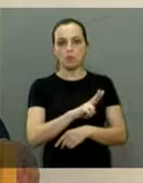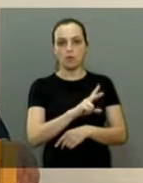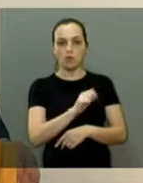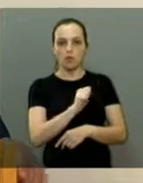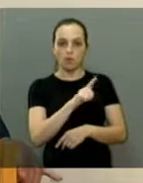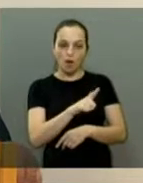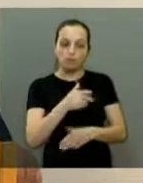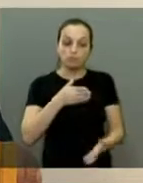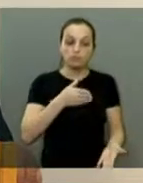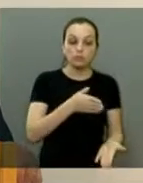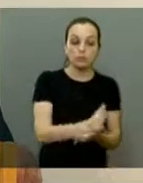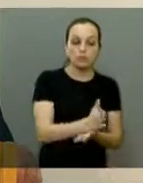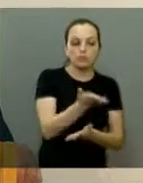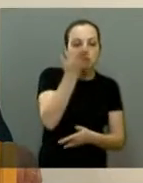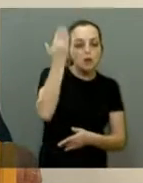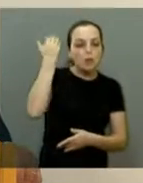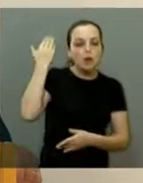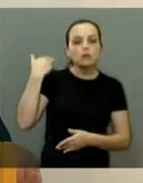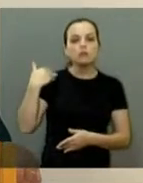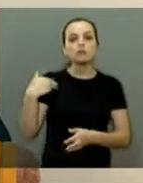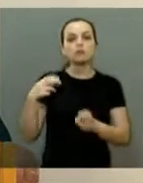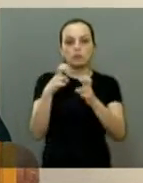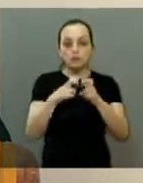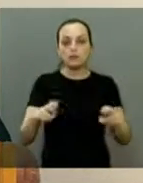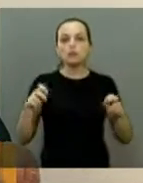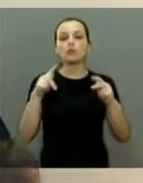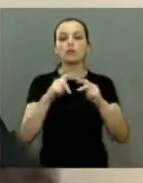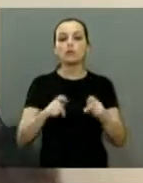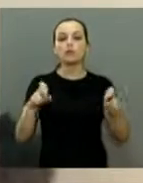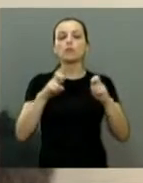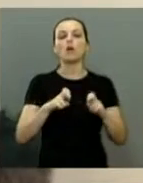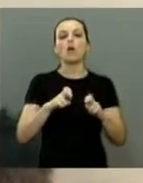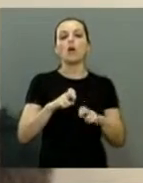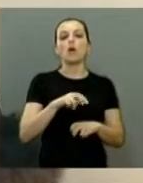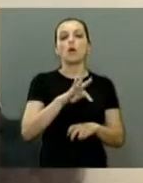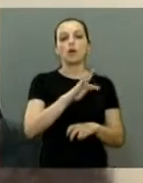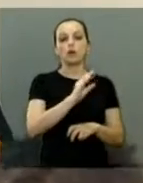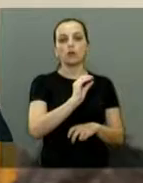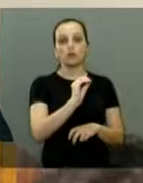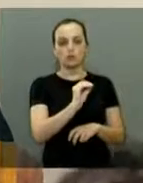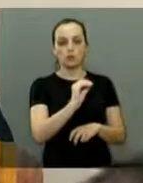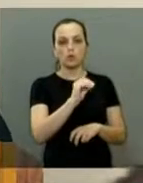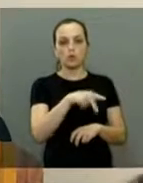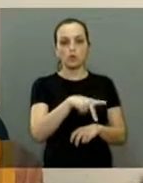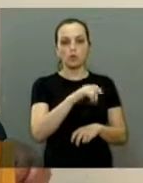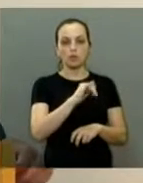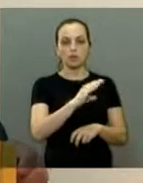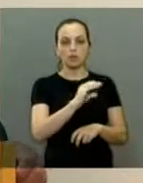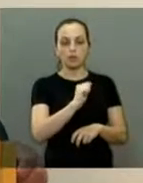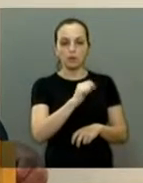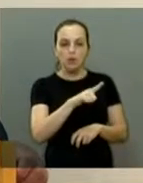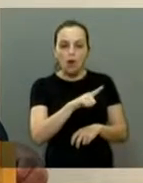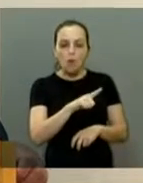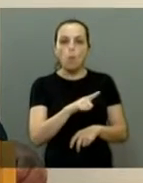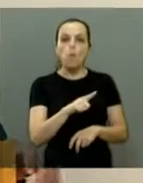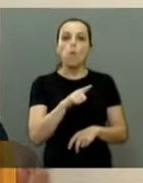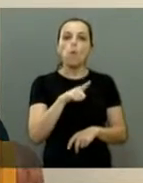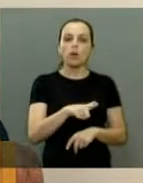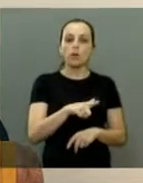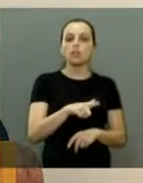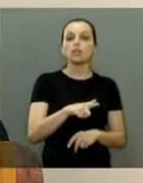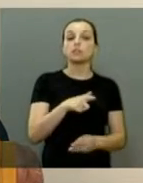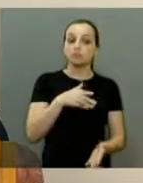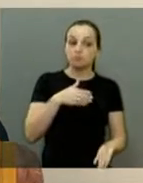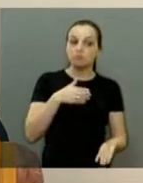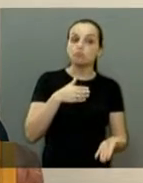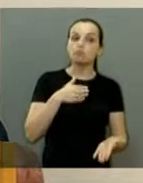fazer uma matéria para cultura paulista para falar daquele local devido a gente aprovou nessa casa multas altas para as